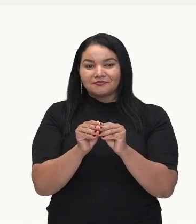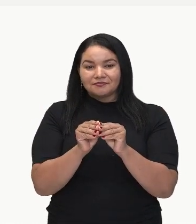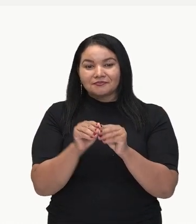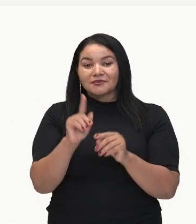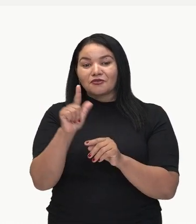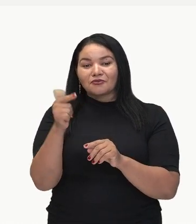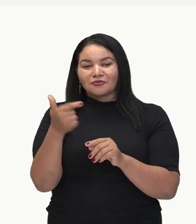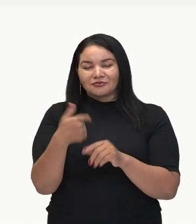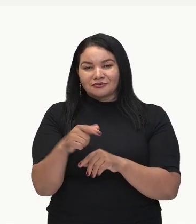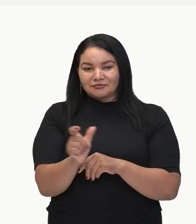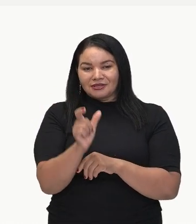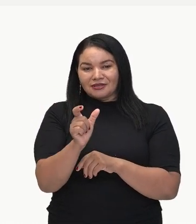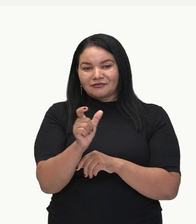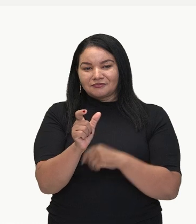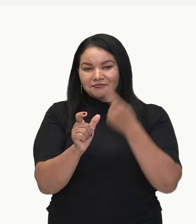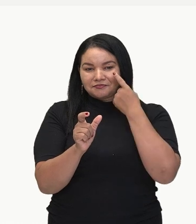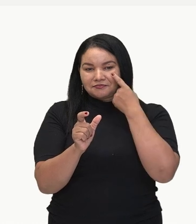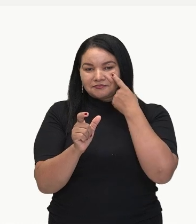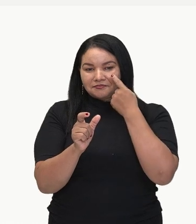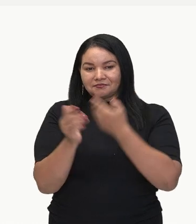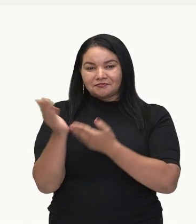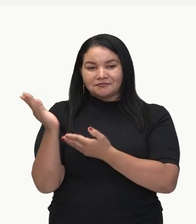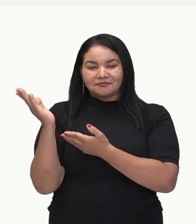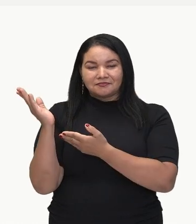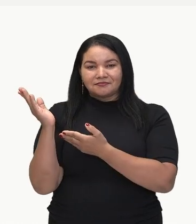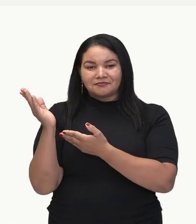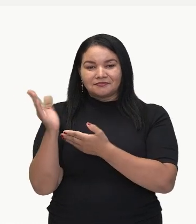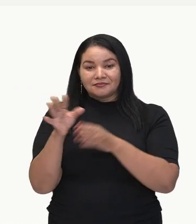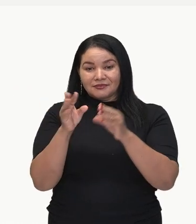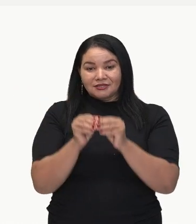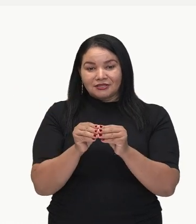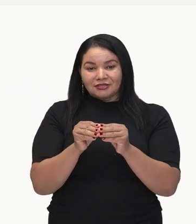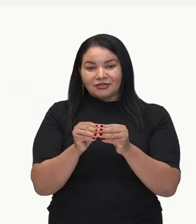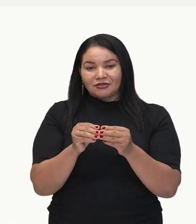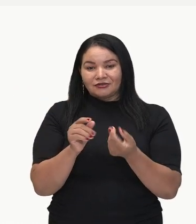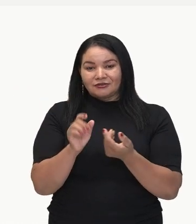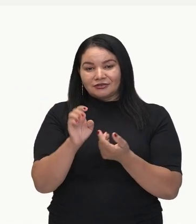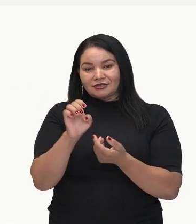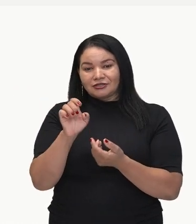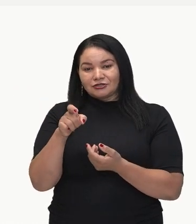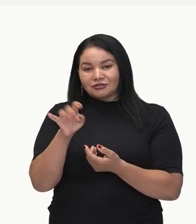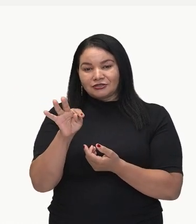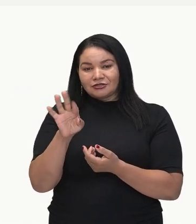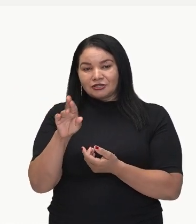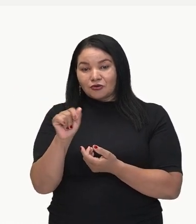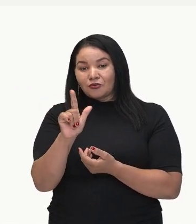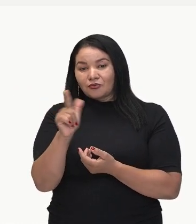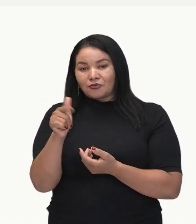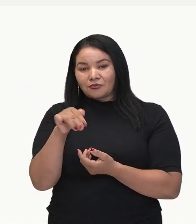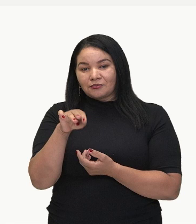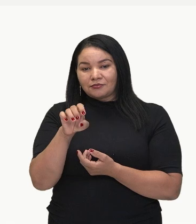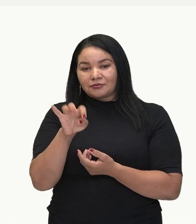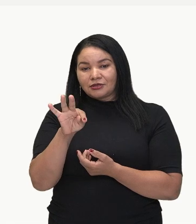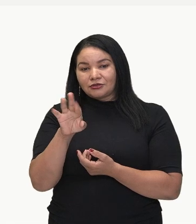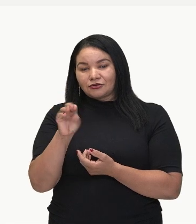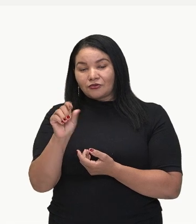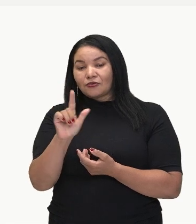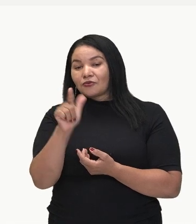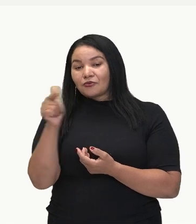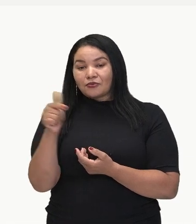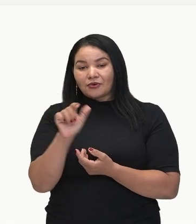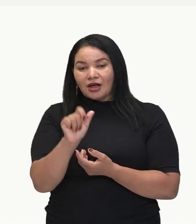palavra, extraordinário, extra. Metropolitano, metrô.